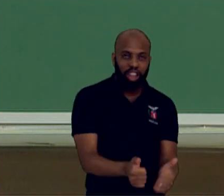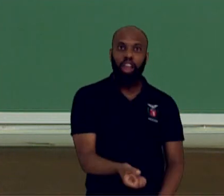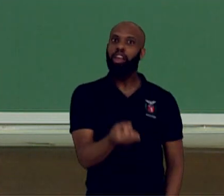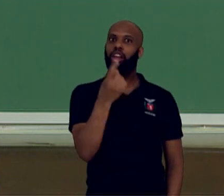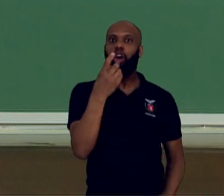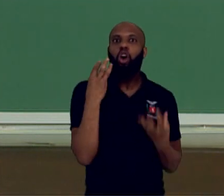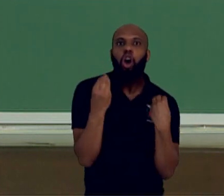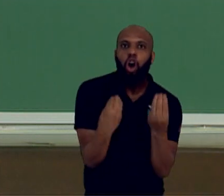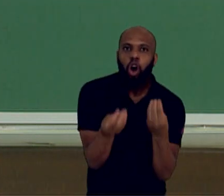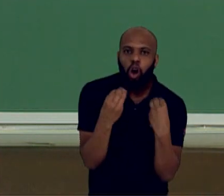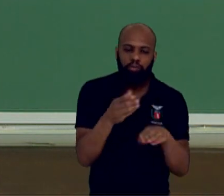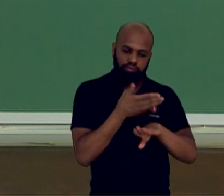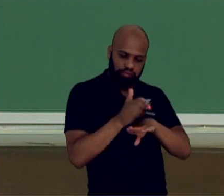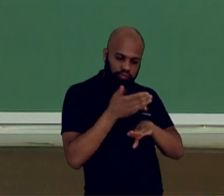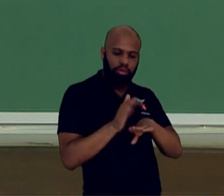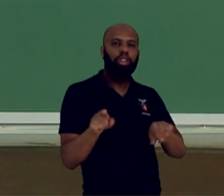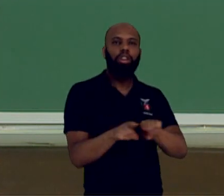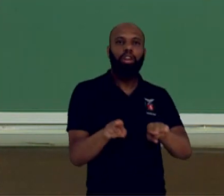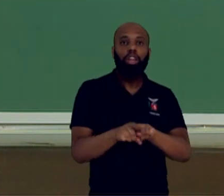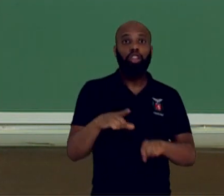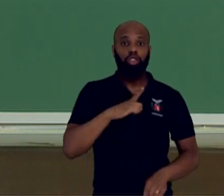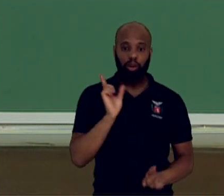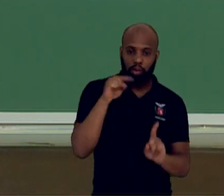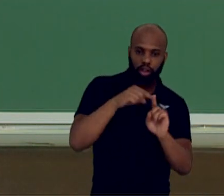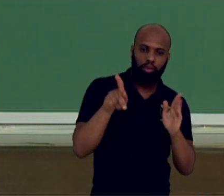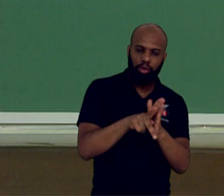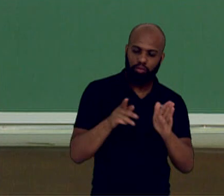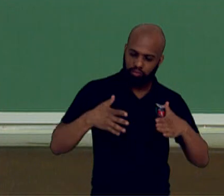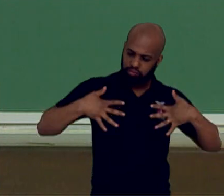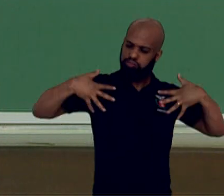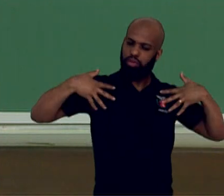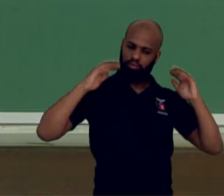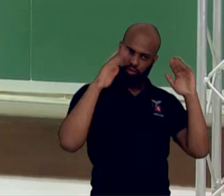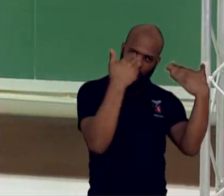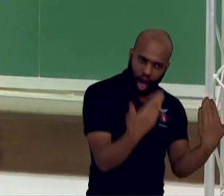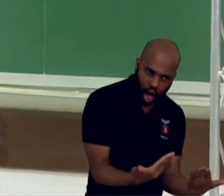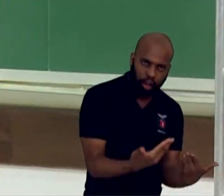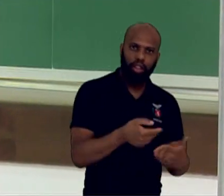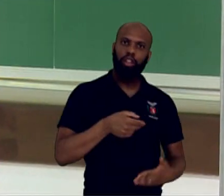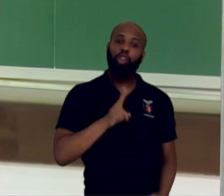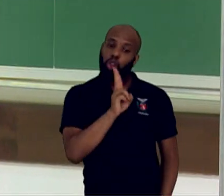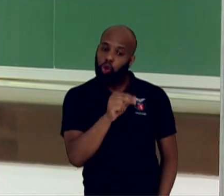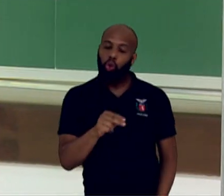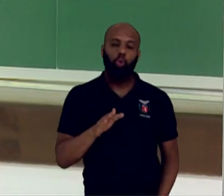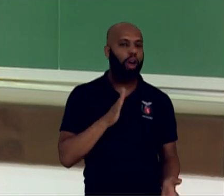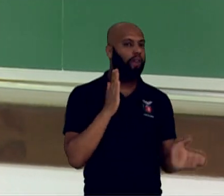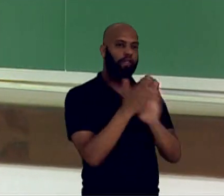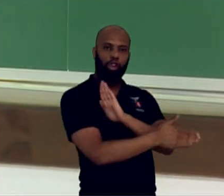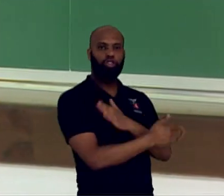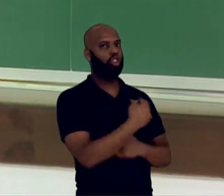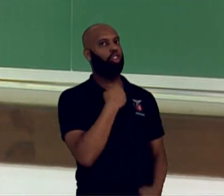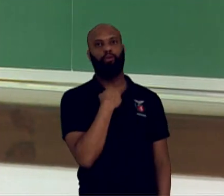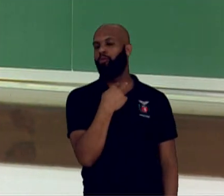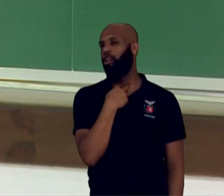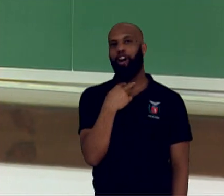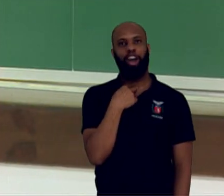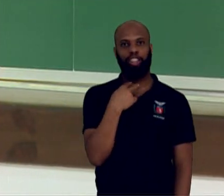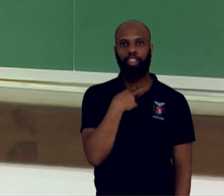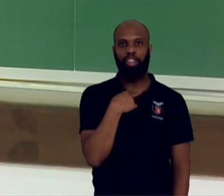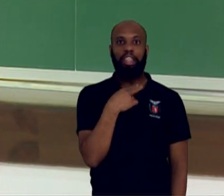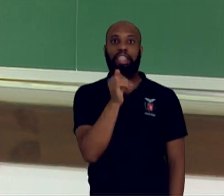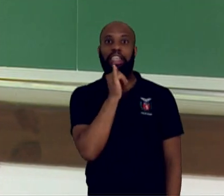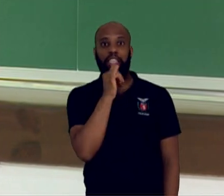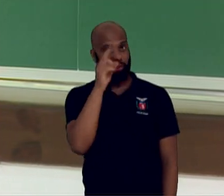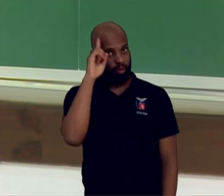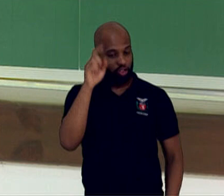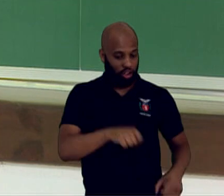imagine, eles inclusive eram treinados com a ideia de honra e glória e nunca poderiam fugir de um desafio. Você imagina um belo dia, passa um